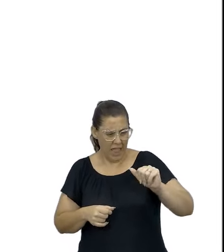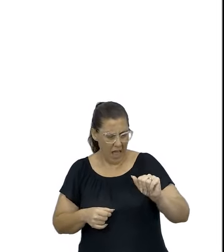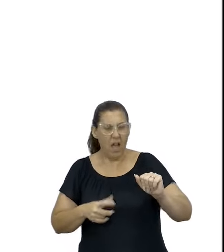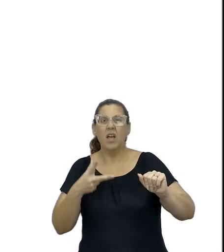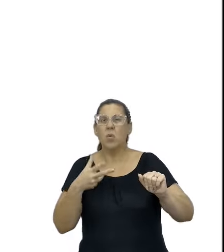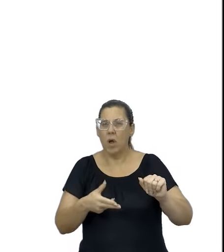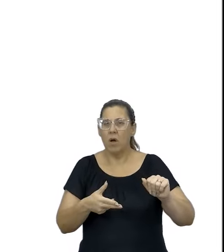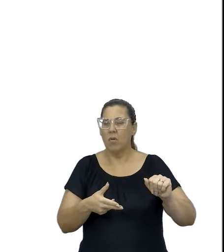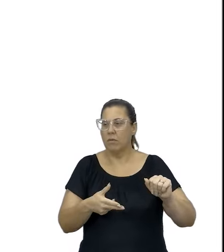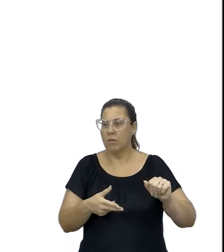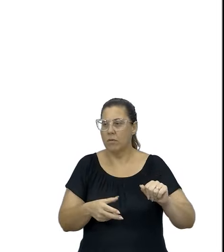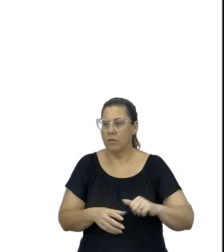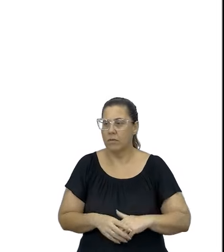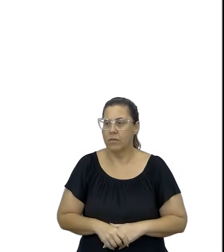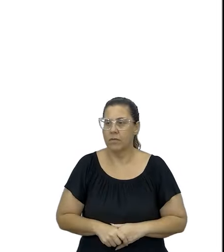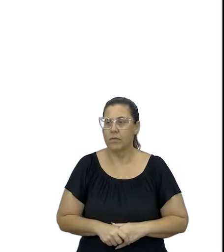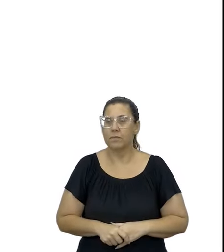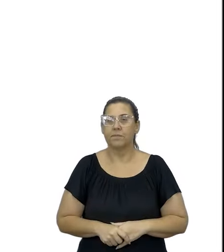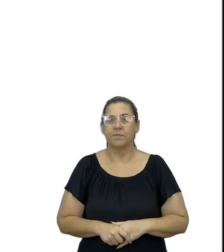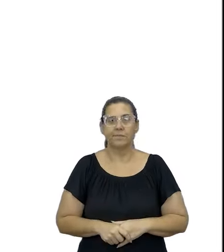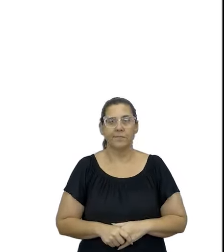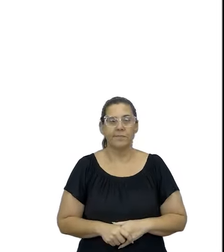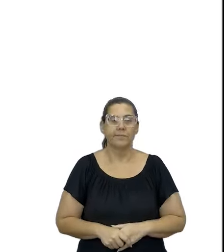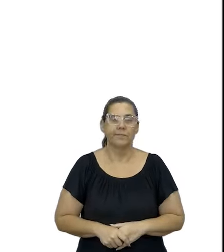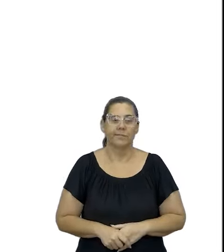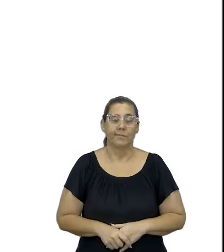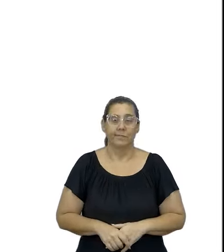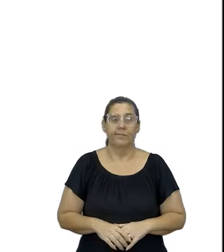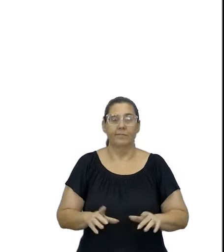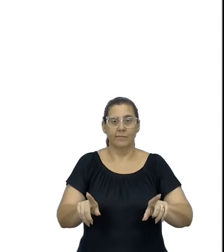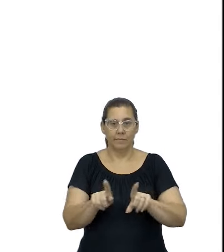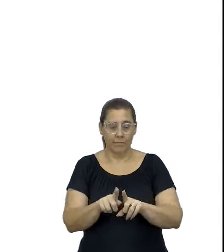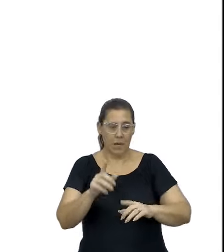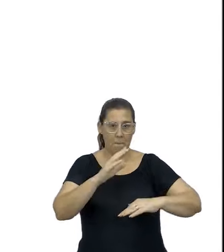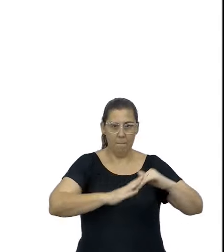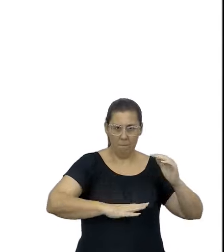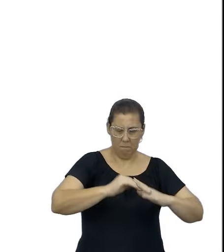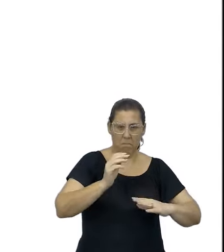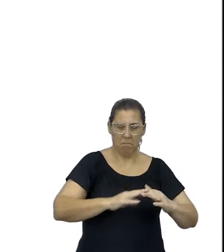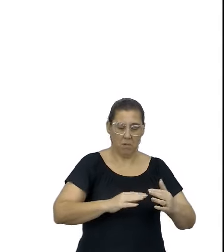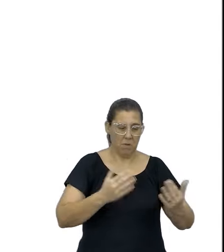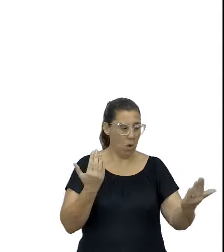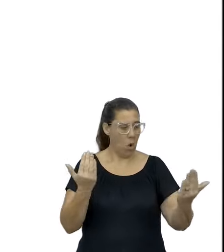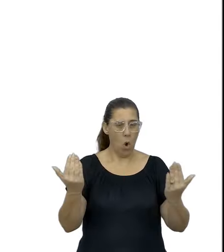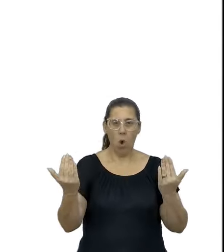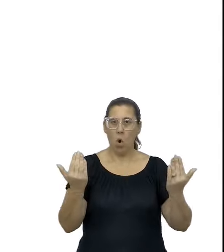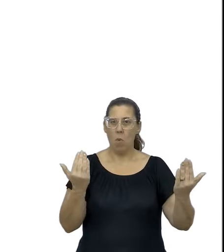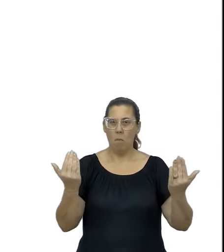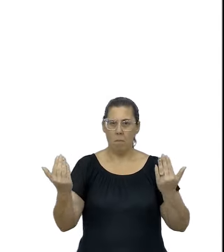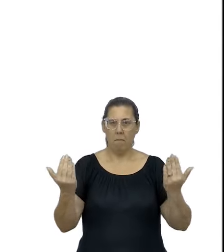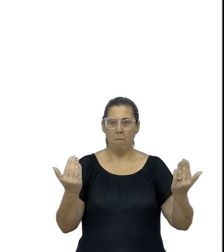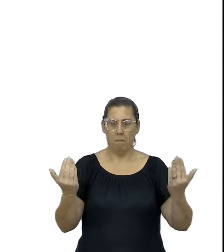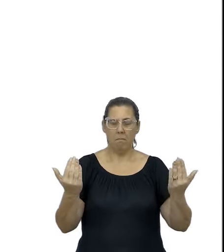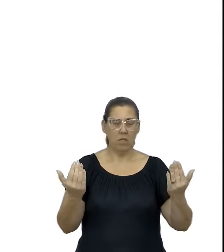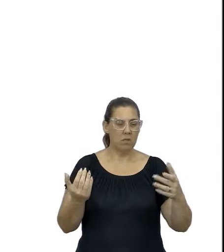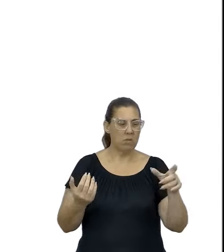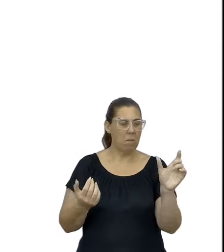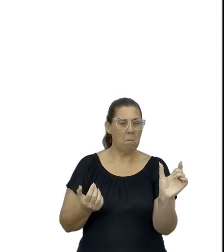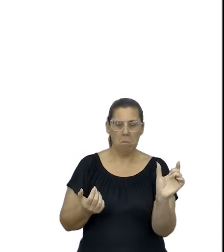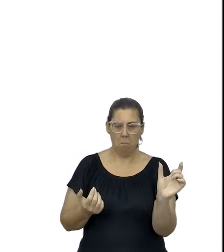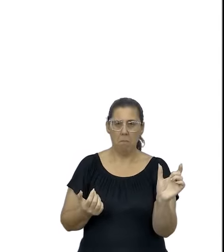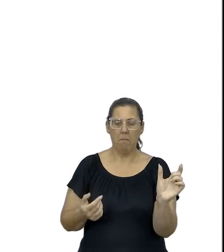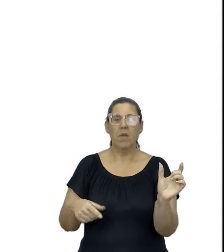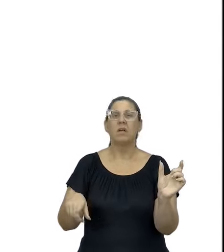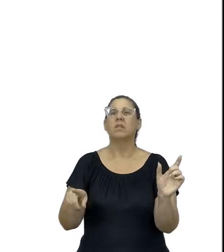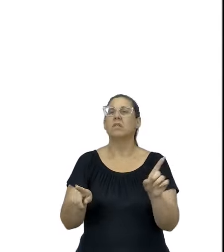mesma forma nas 2 ocorrências. E apesar da habilidade se referir à comparação de diferentes partes da palavra, ela também